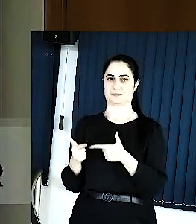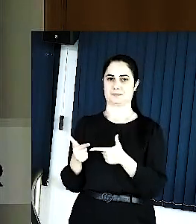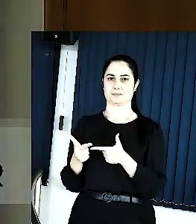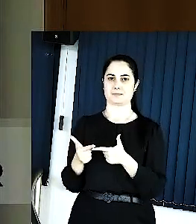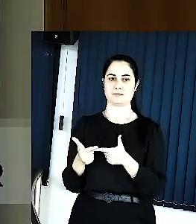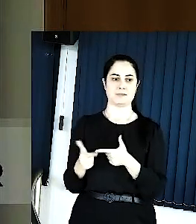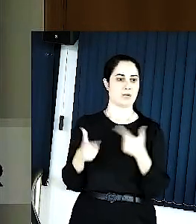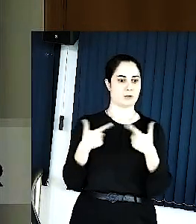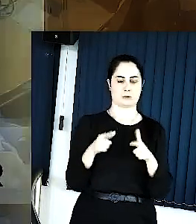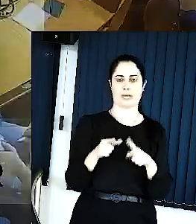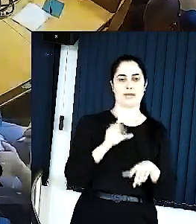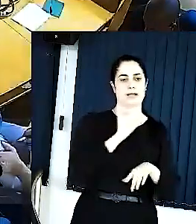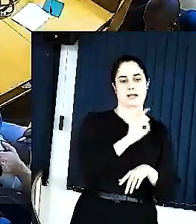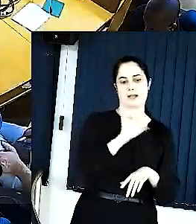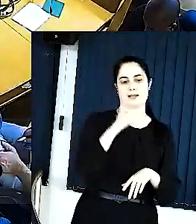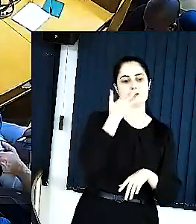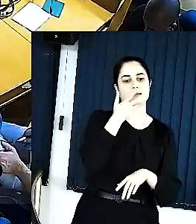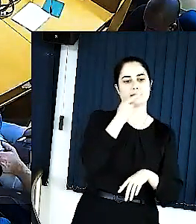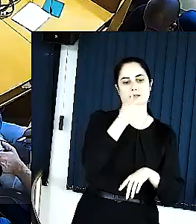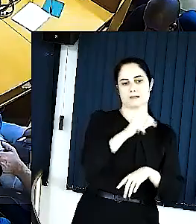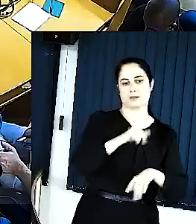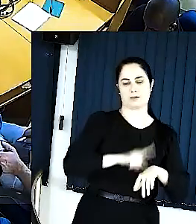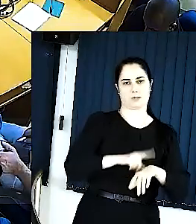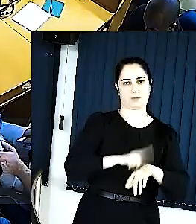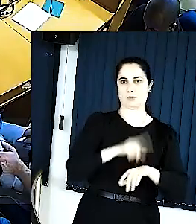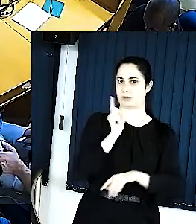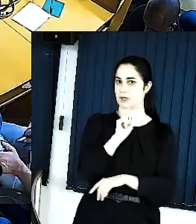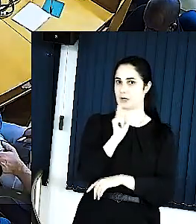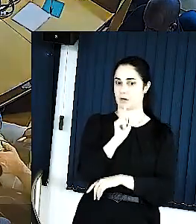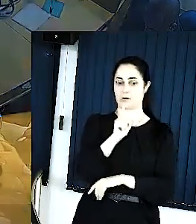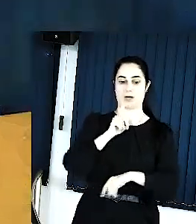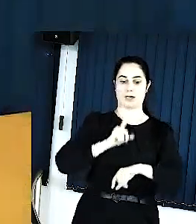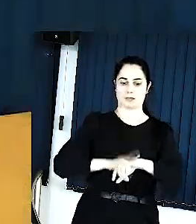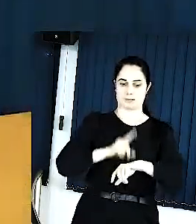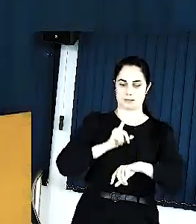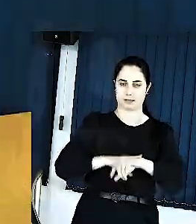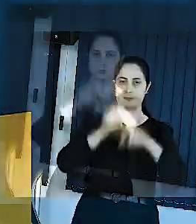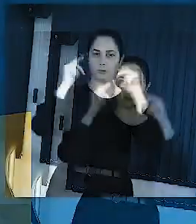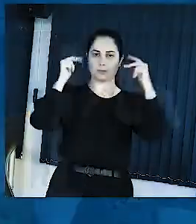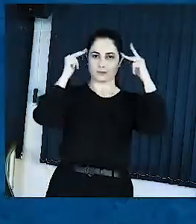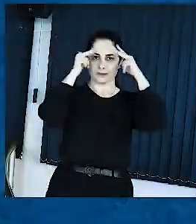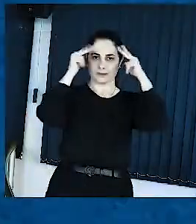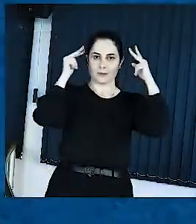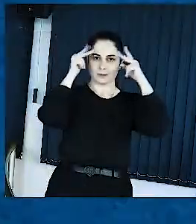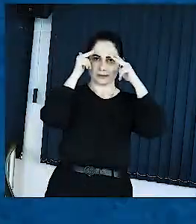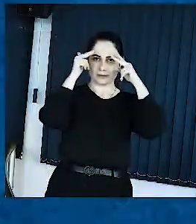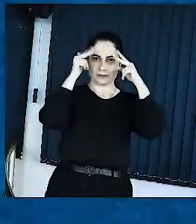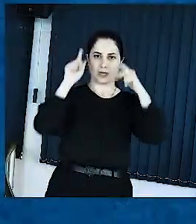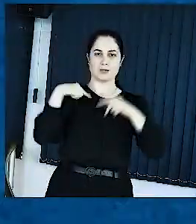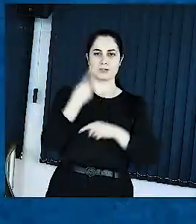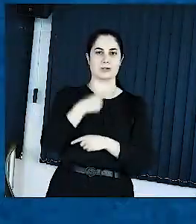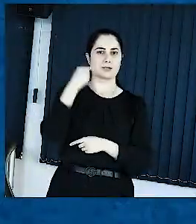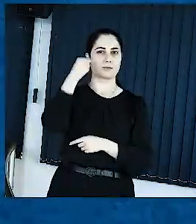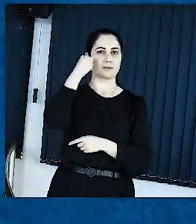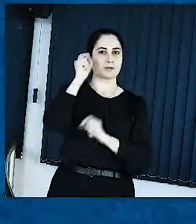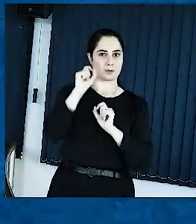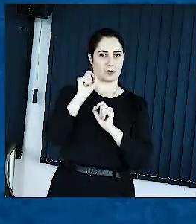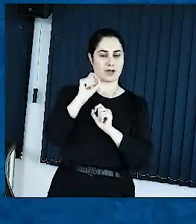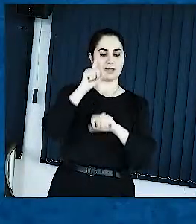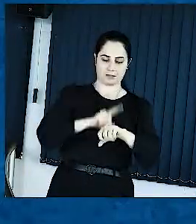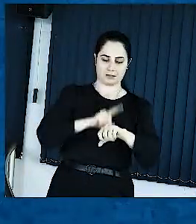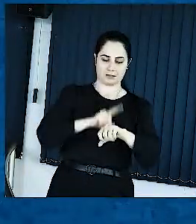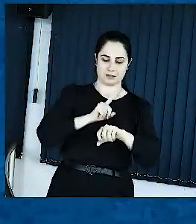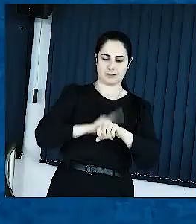Não existe mais, cada um tem seu tempo. Hoje, tempo é neurônio. Hoje a gente tem que pensar assim, tempo